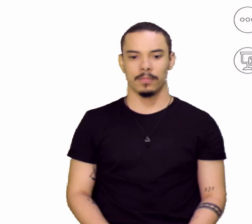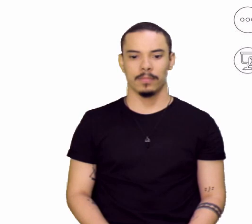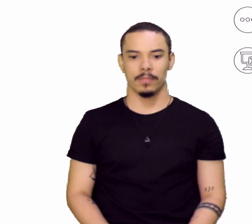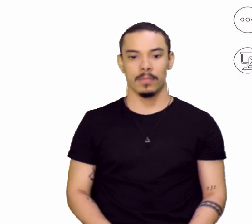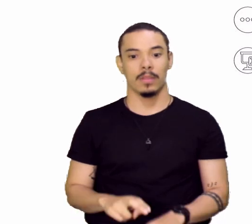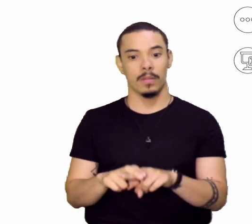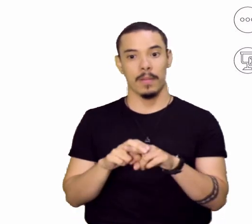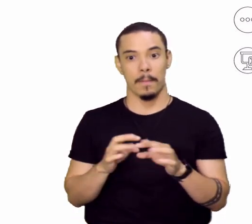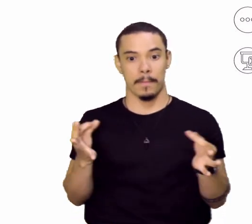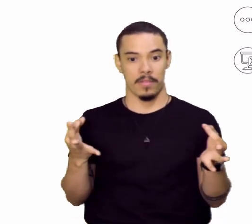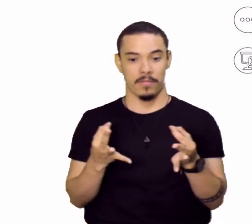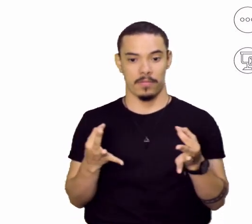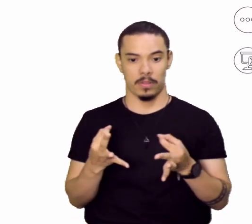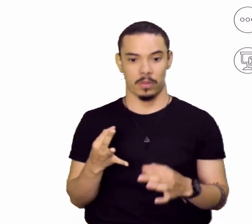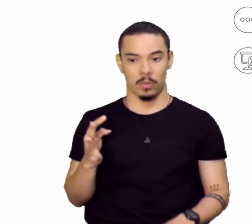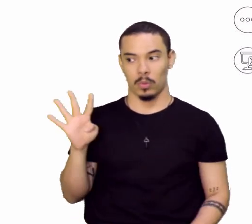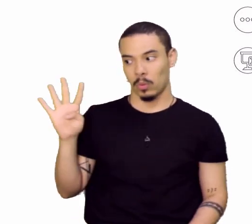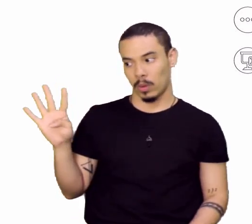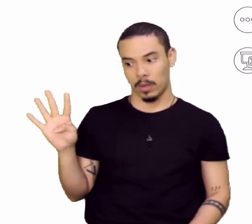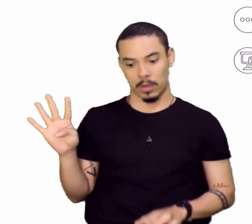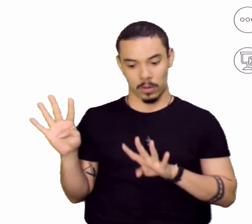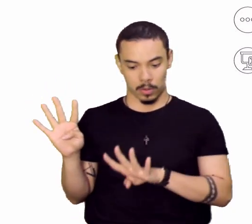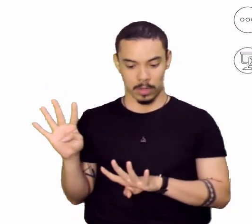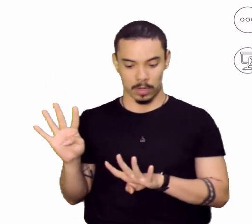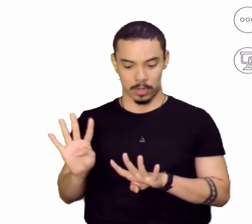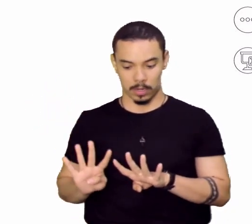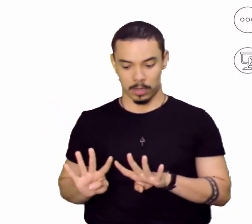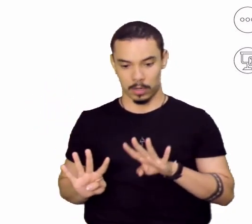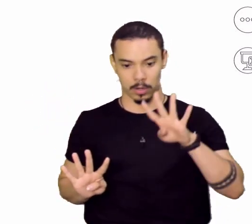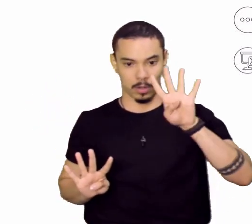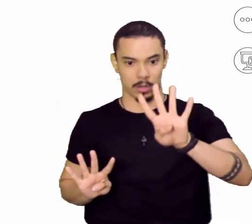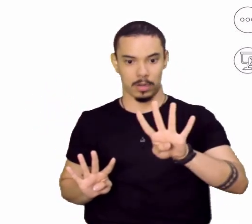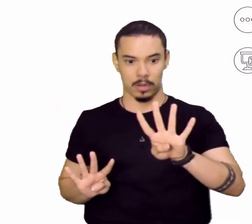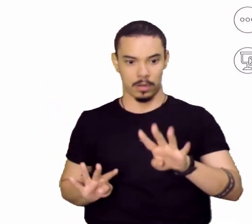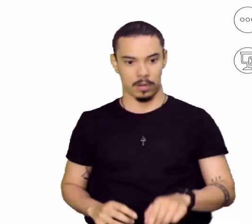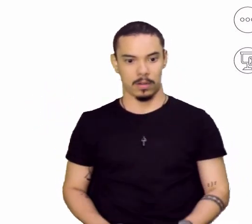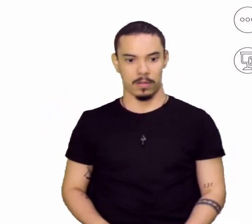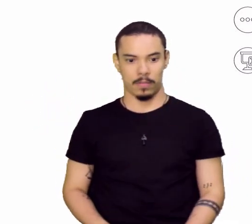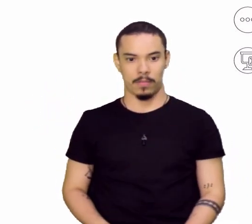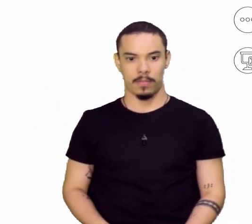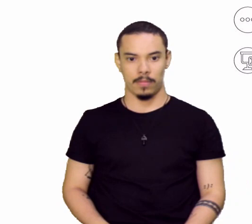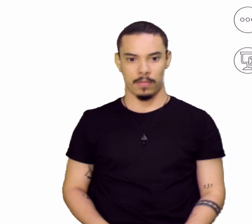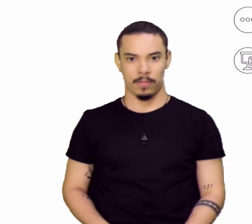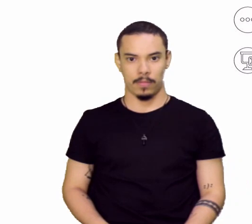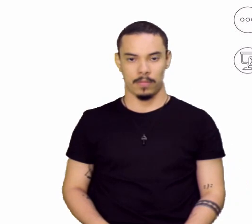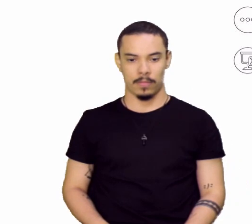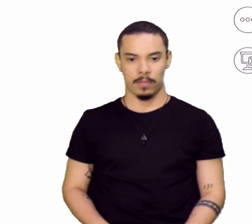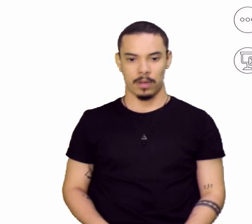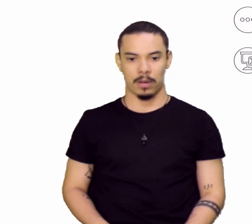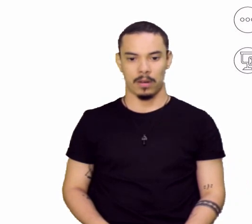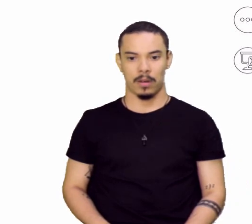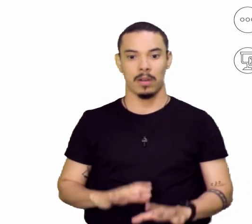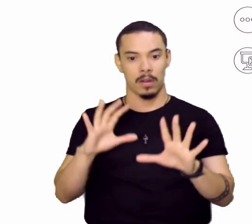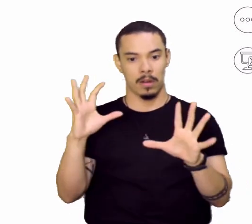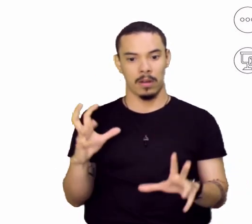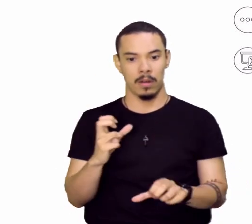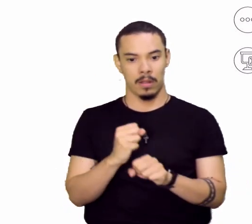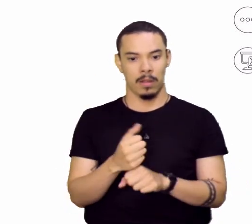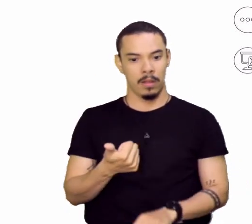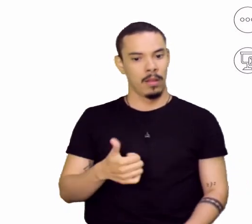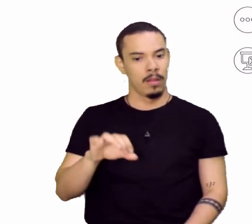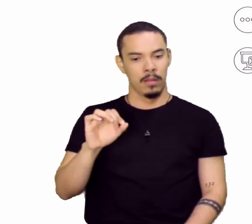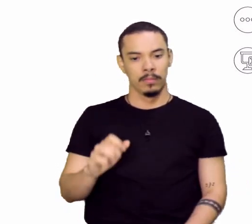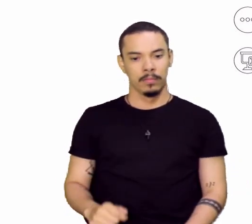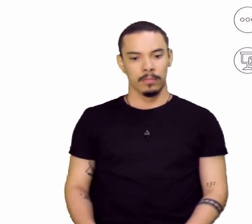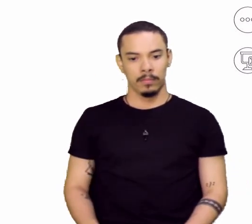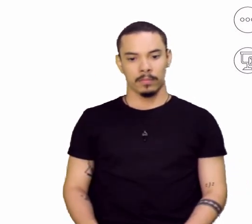perfeição, porque, ó, 4 aqui, 4 desse lado e 4 desse. Aí a soma de todos os números são 10, formado por 1